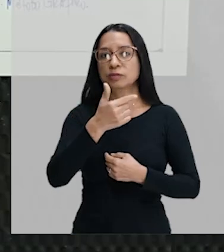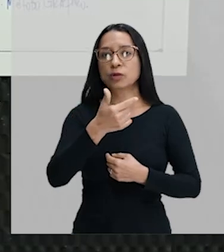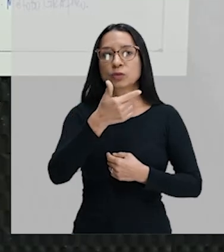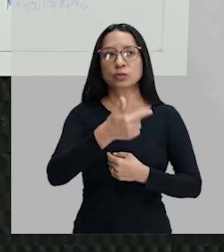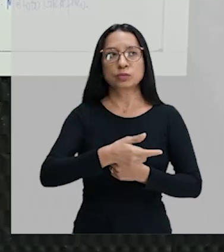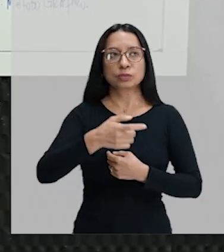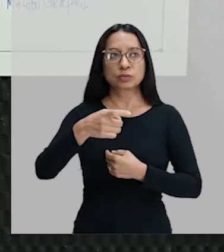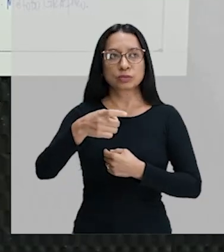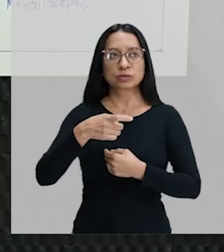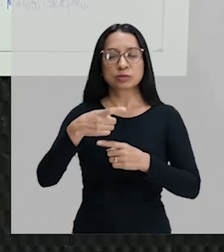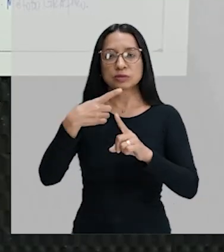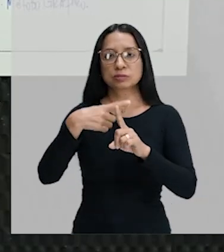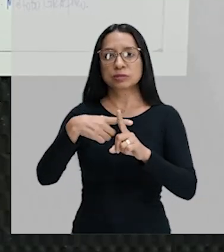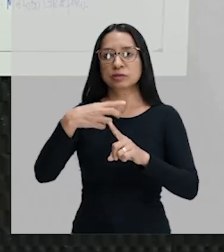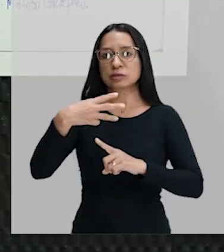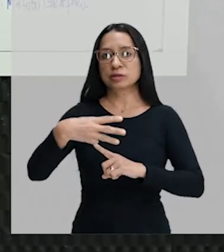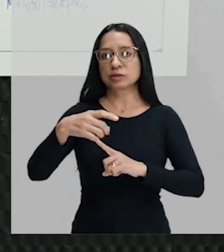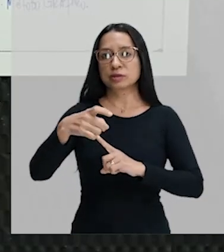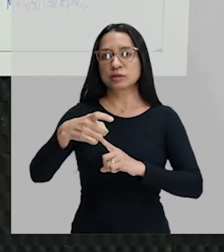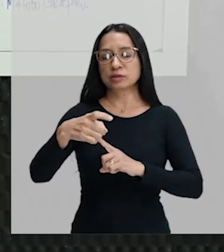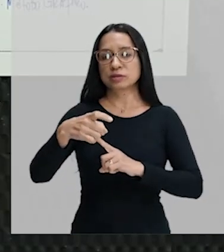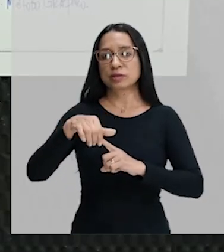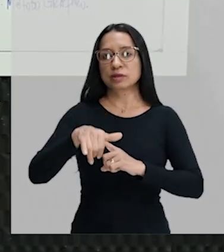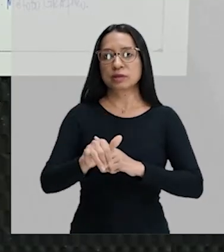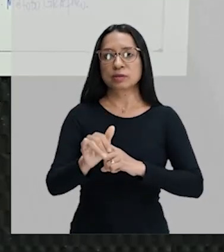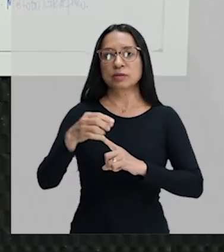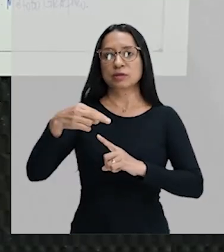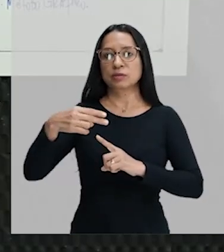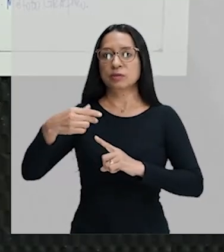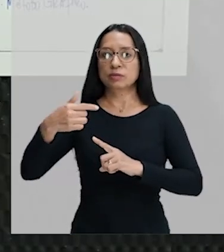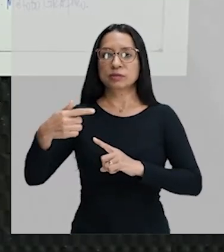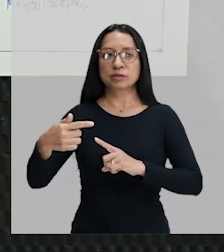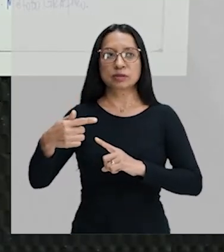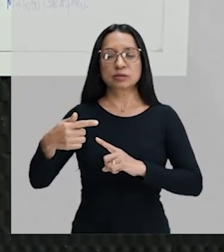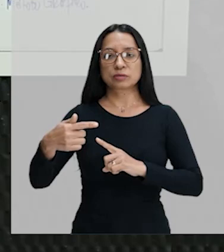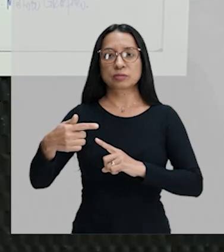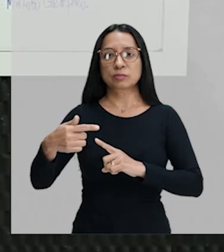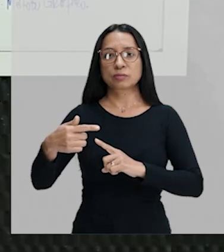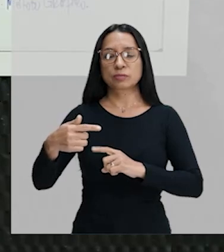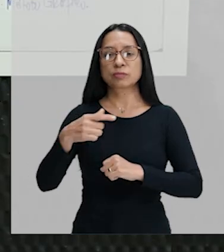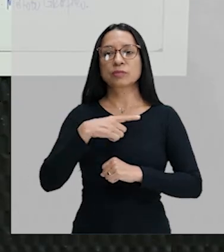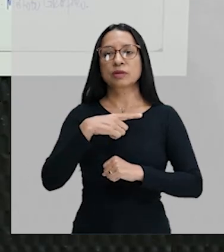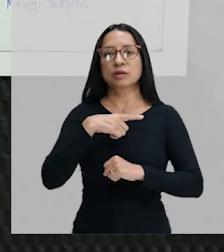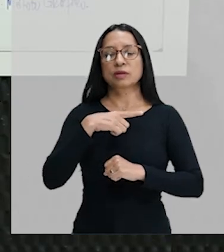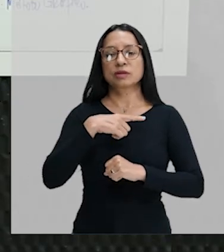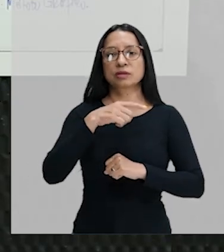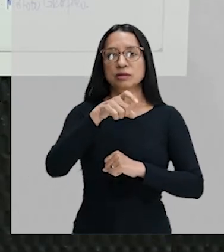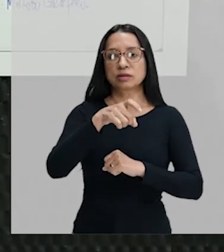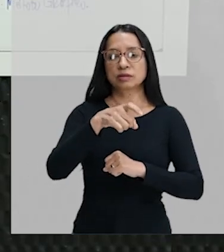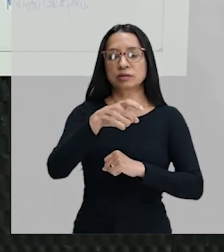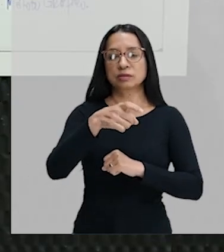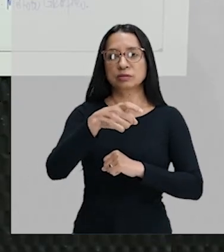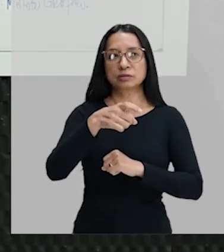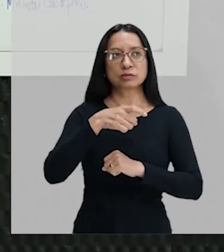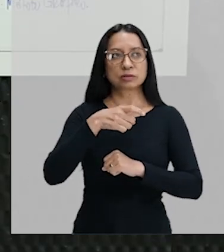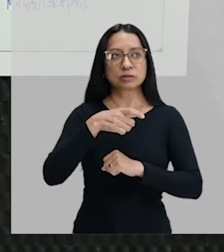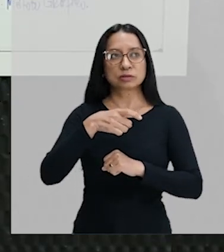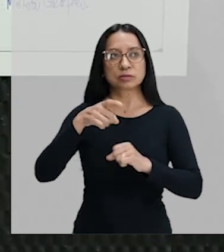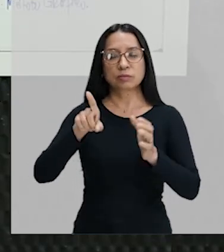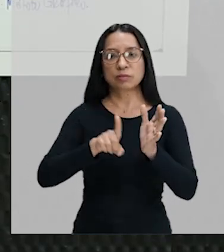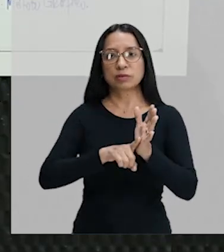3y igual a 7. E tem aqui x menos